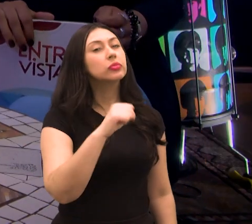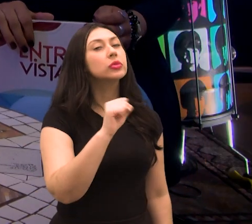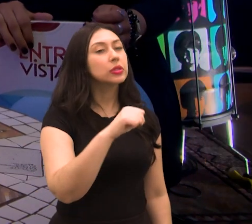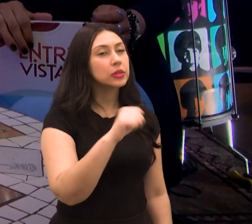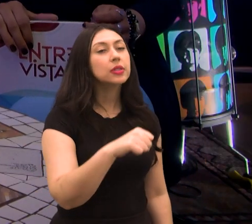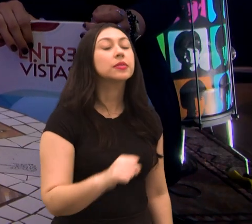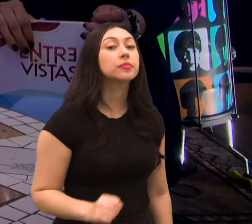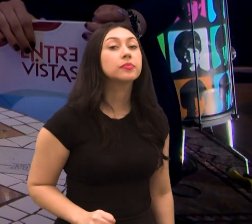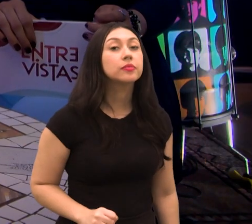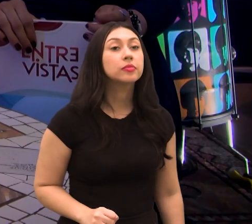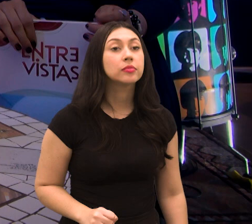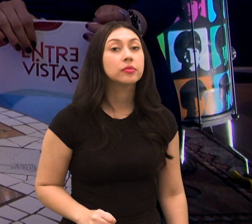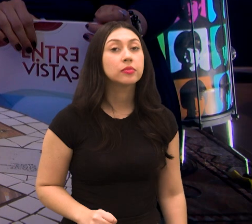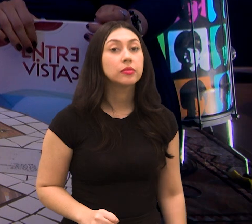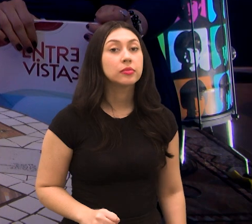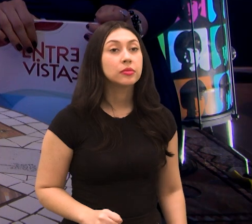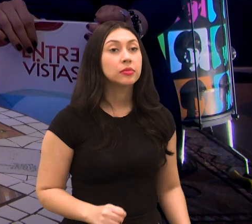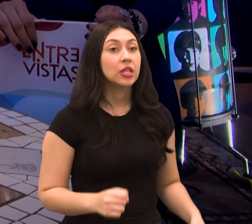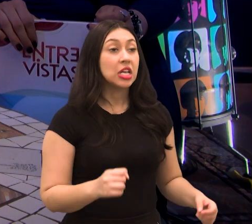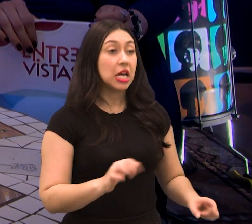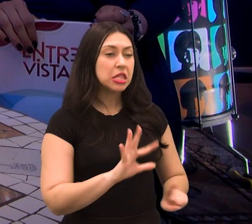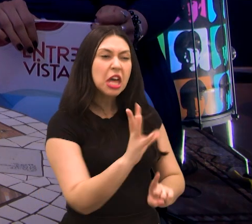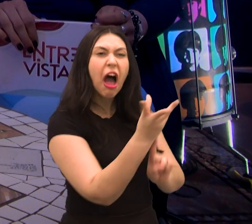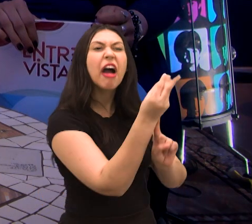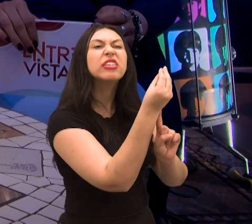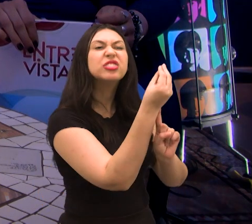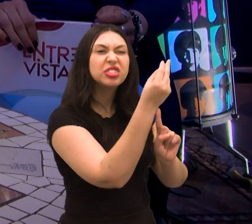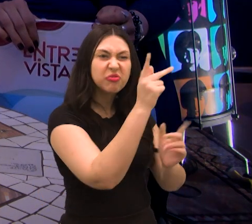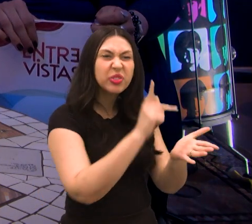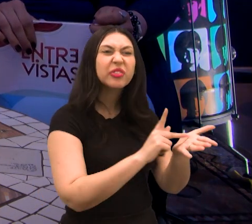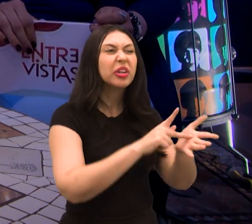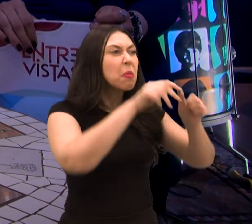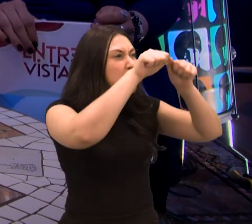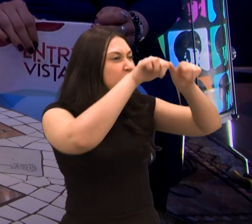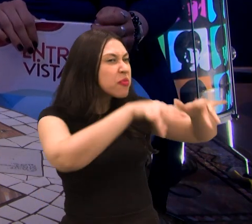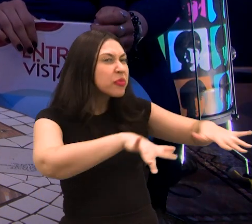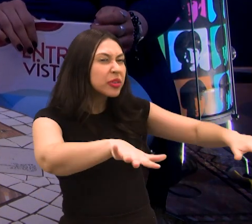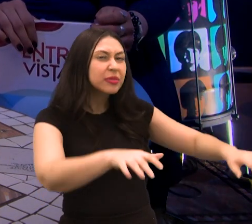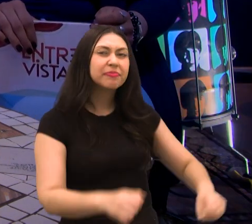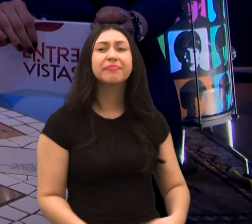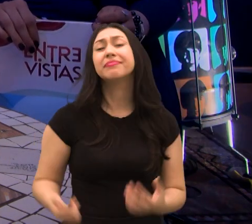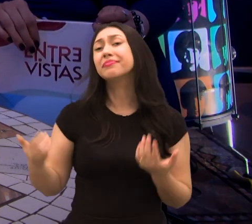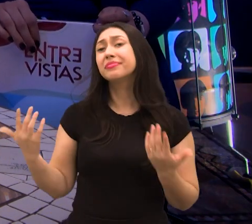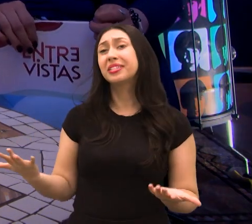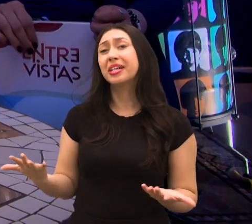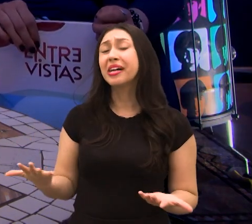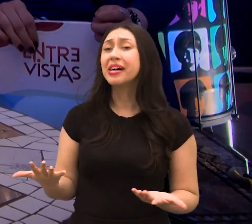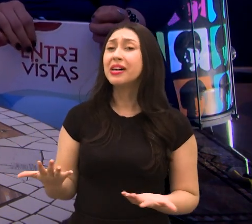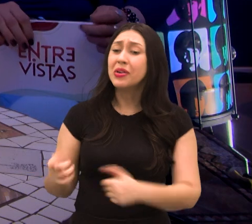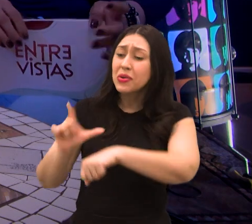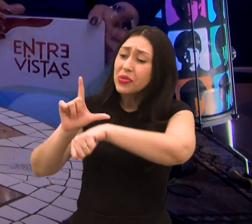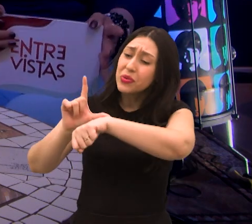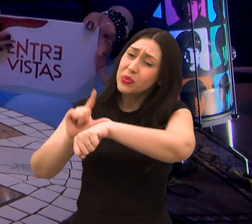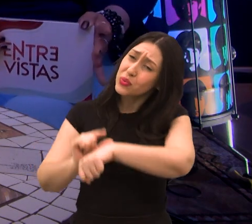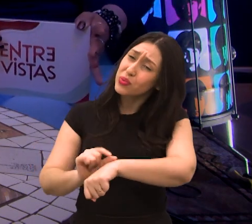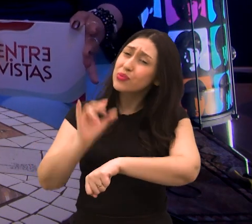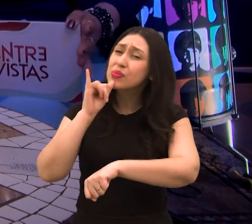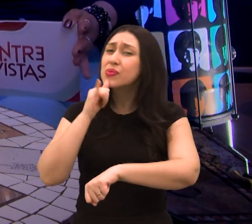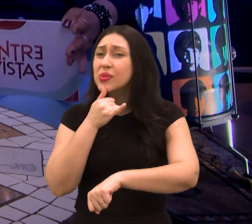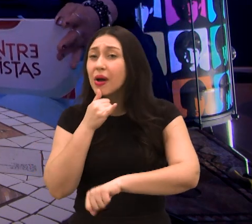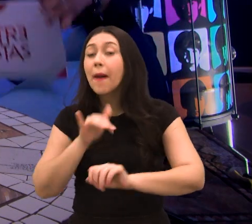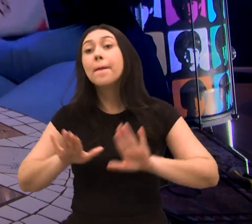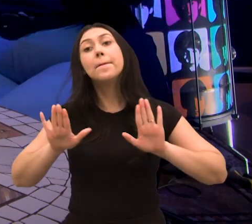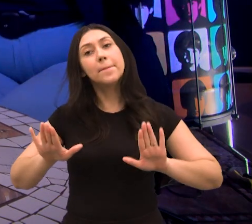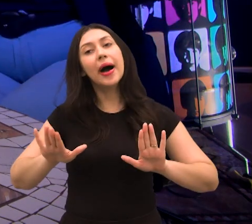né? Exatamente. Quando tem a sua arte é verdadeira, ela toca o coração de qualquer lugar. Com certeza. Peleco, infelizmente nosso tempo